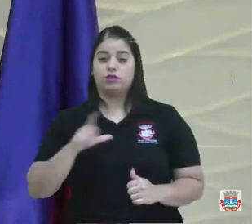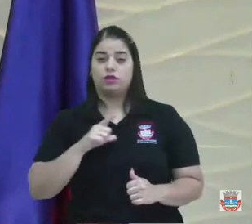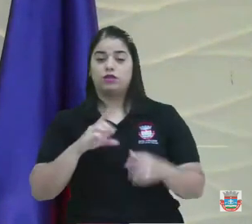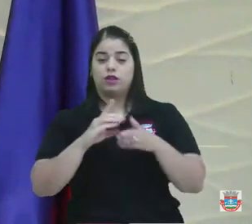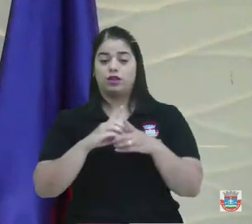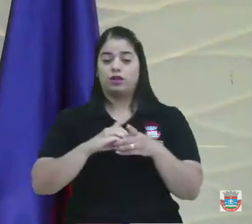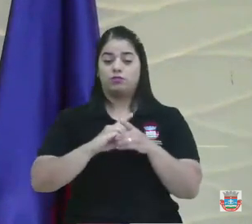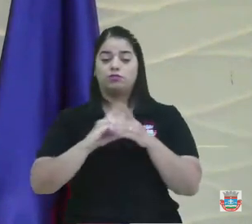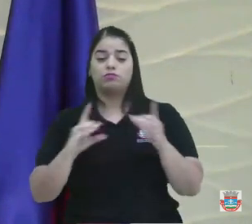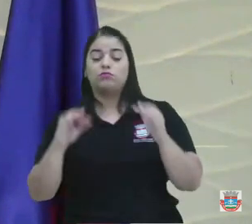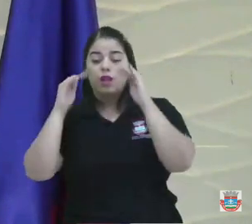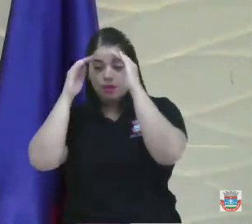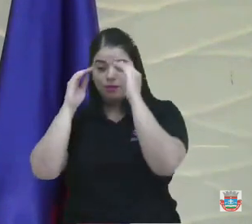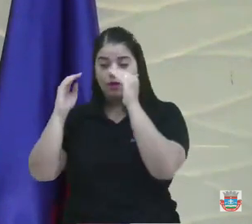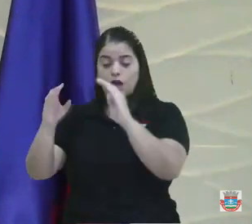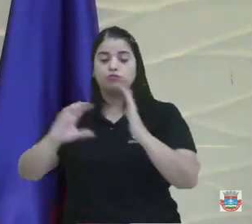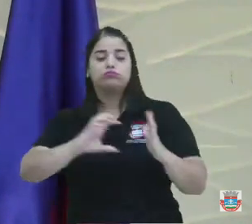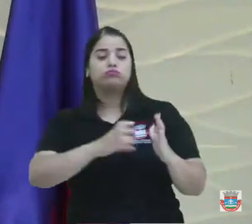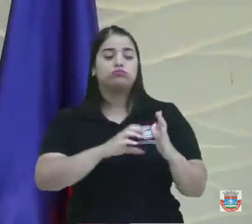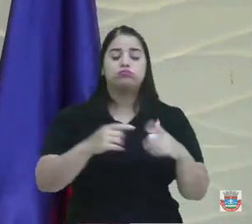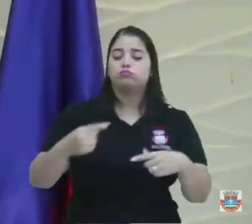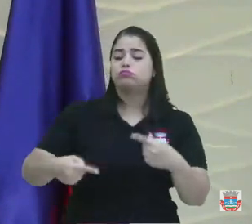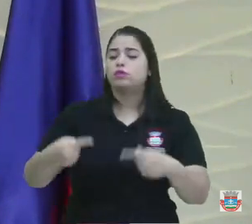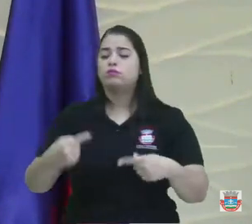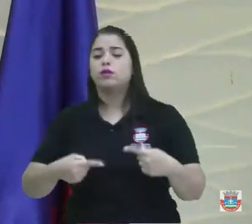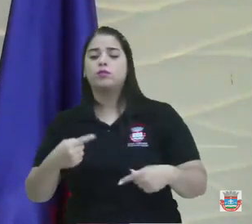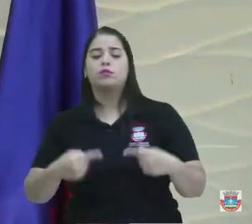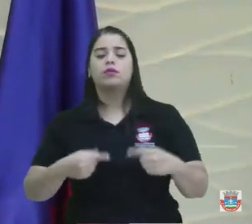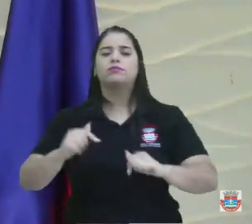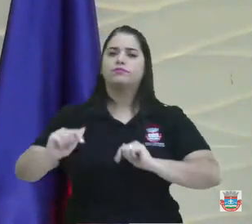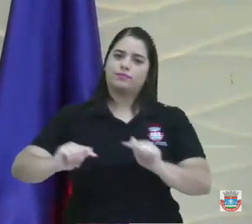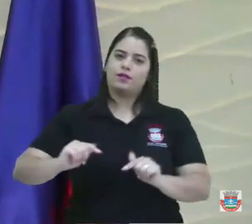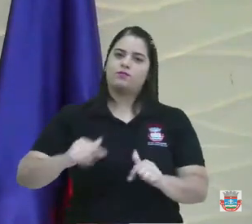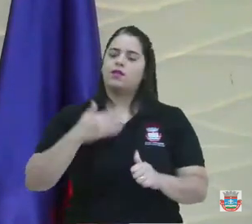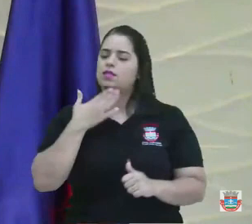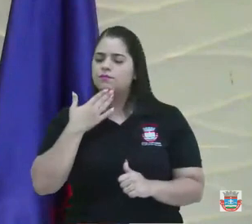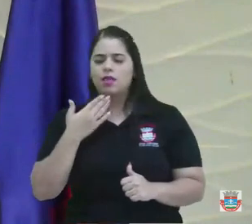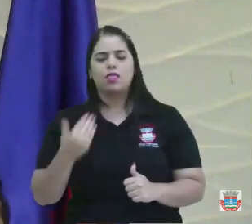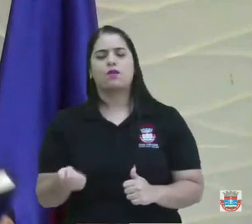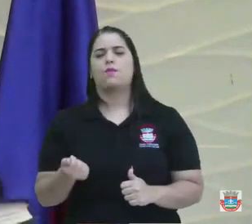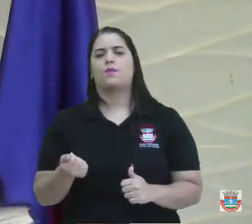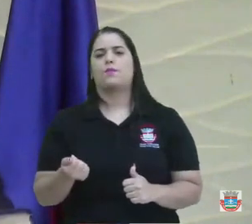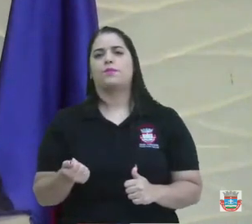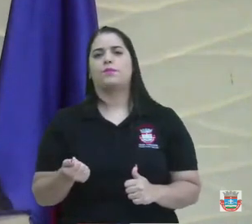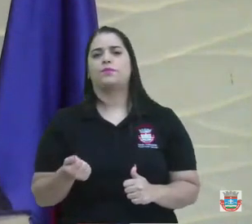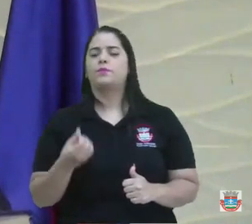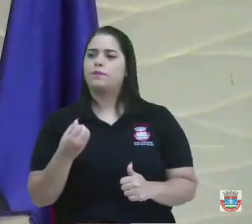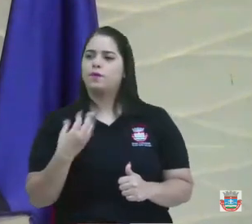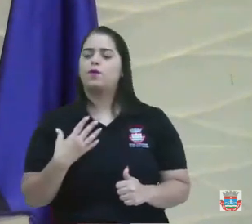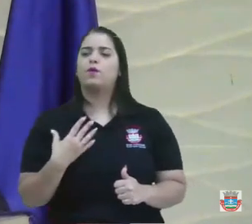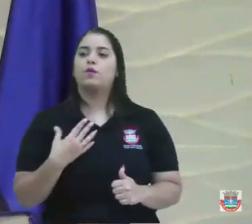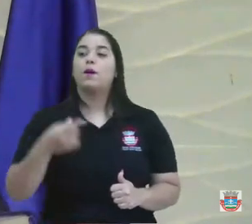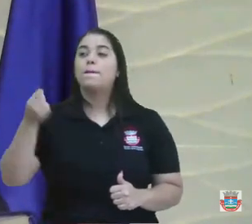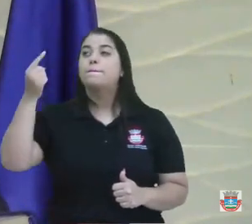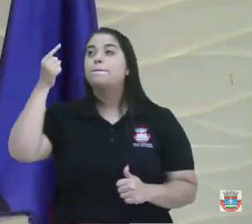partidos, dos grupos políticos, e que cada um possa fazer o seu trabalho da melhor forma possível, pensando